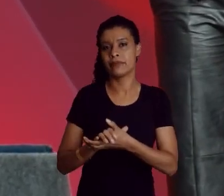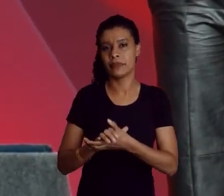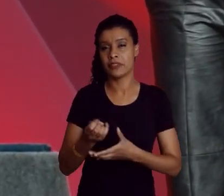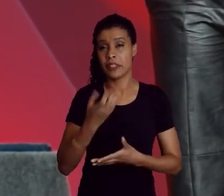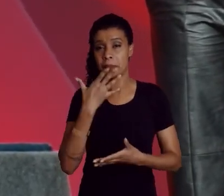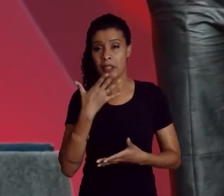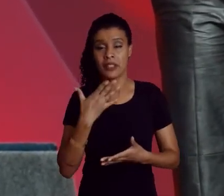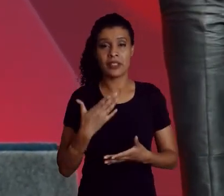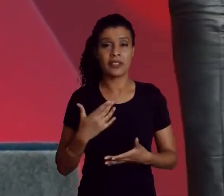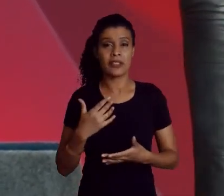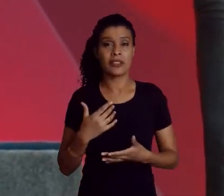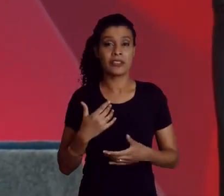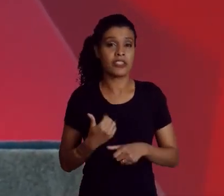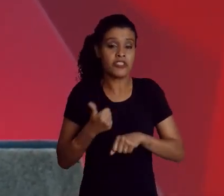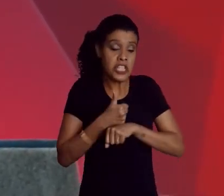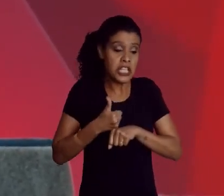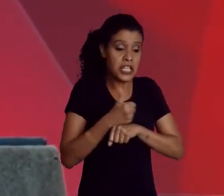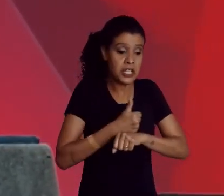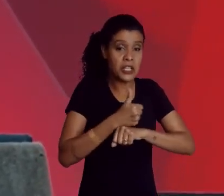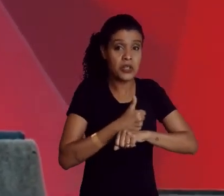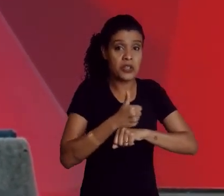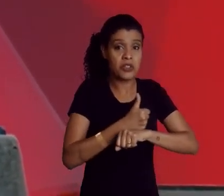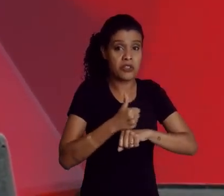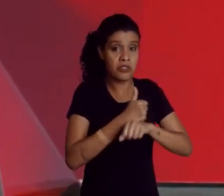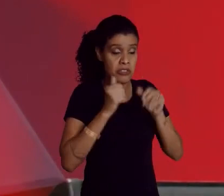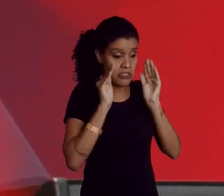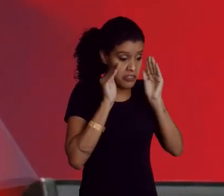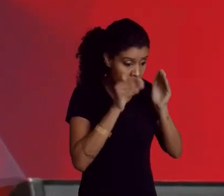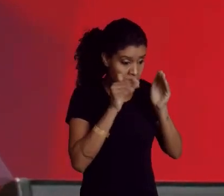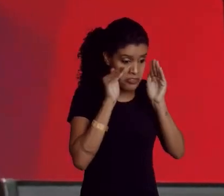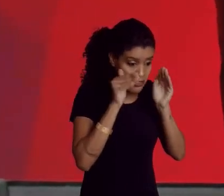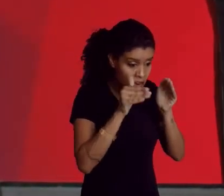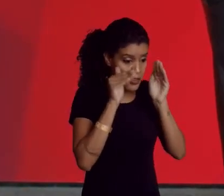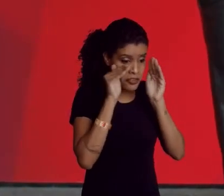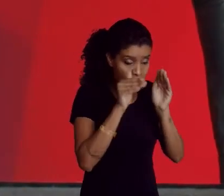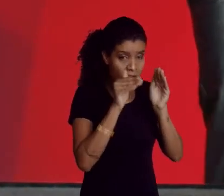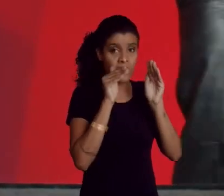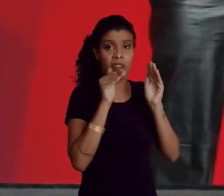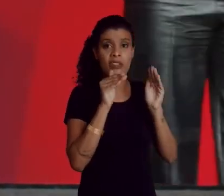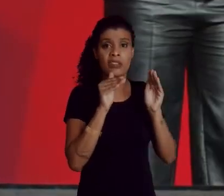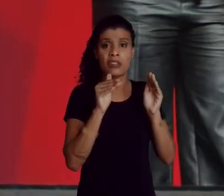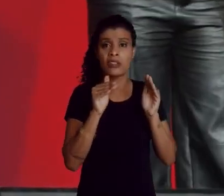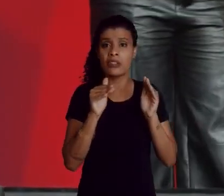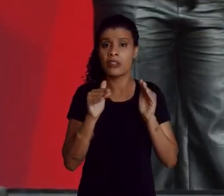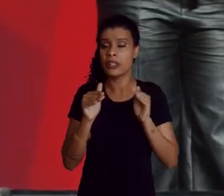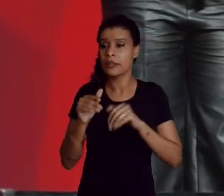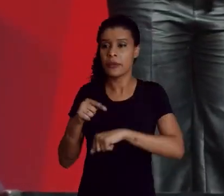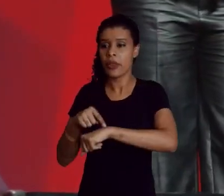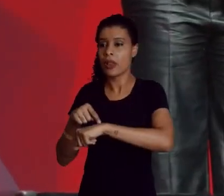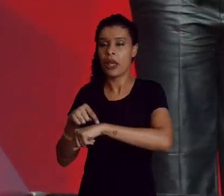numa fuga na sua vida profissional e vai matar outro relacionamento, daqui a pouco a conta... vai matar o seu relacionamento e daqui a pouco a conta